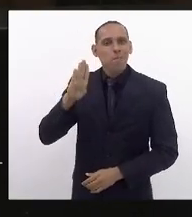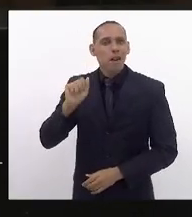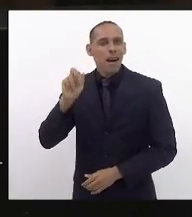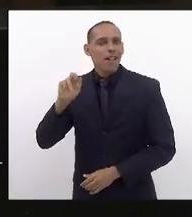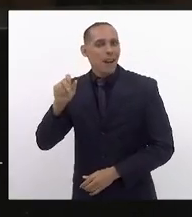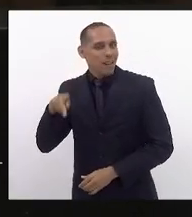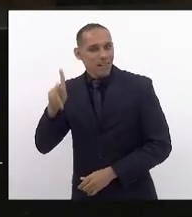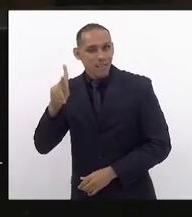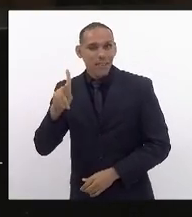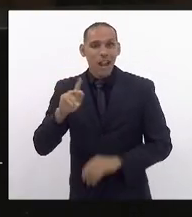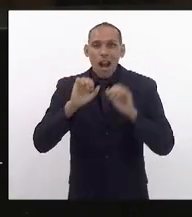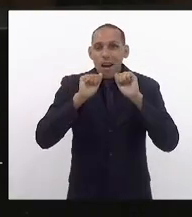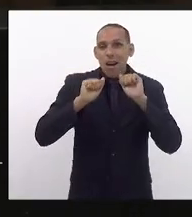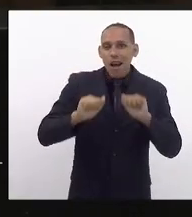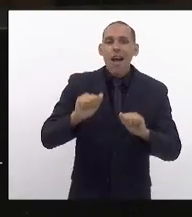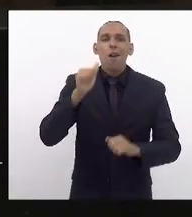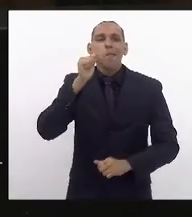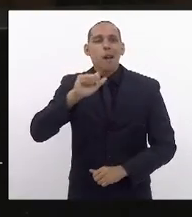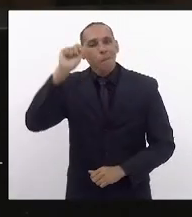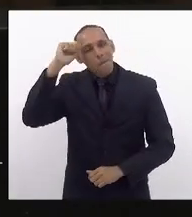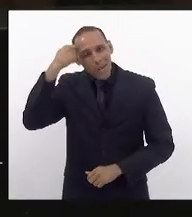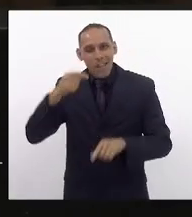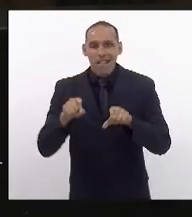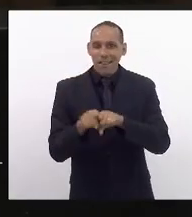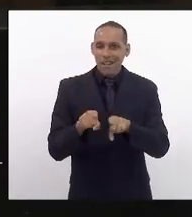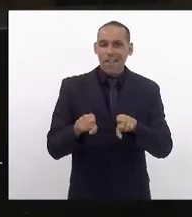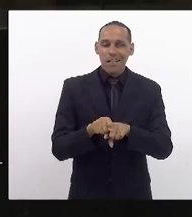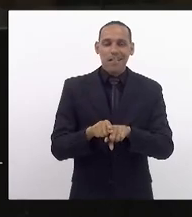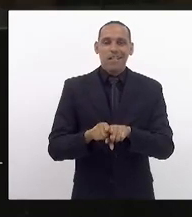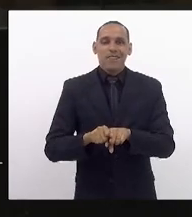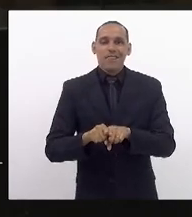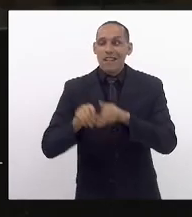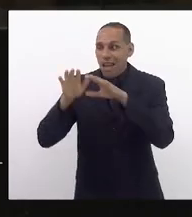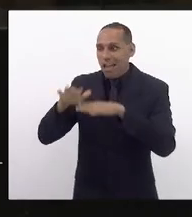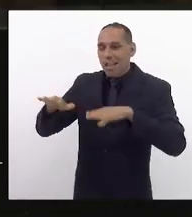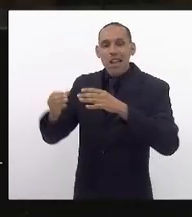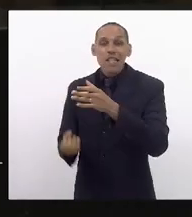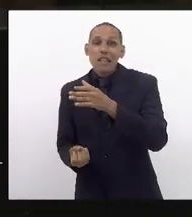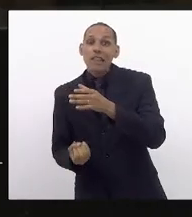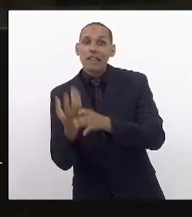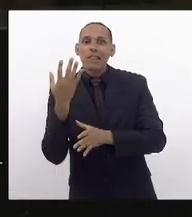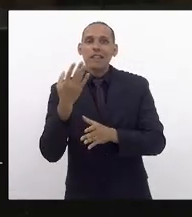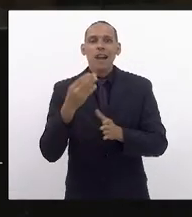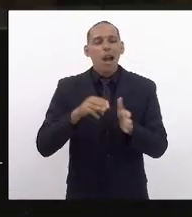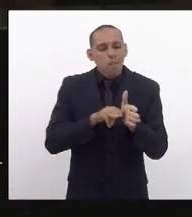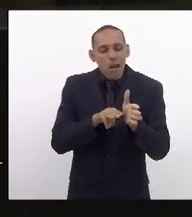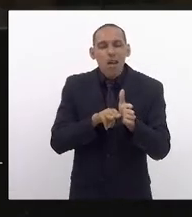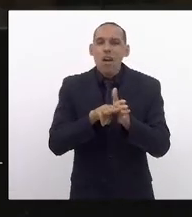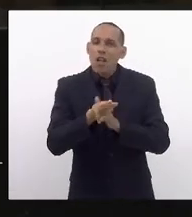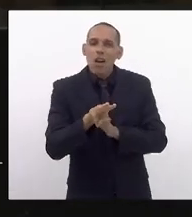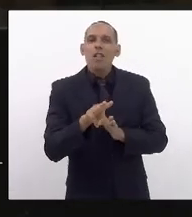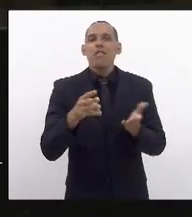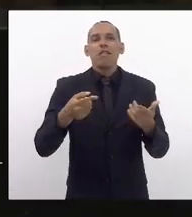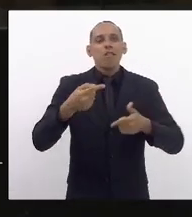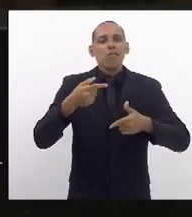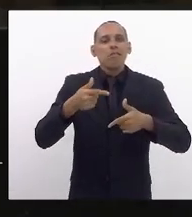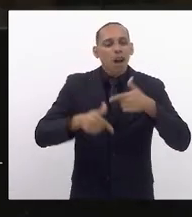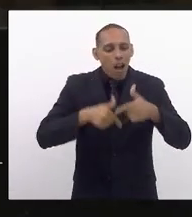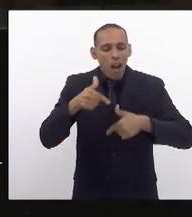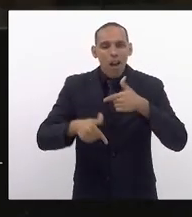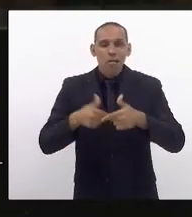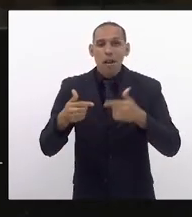da sua assessoria são de mulheres pretas também, e eles construíram toda uma metodologia de trabalho que